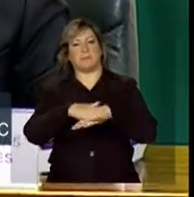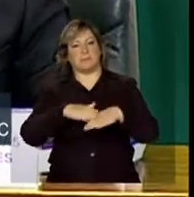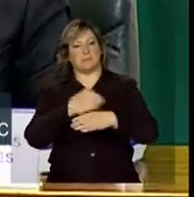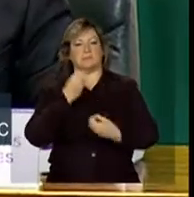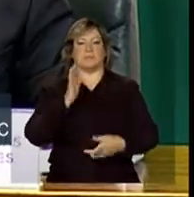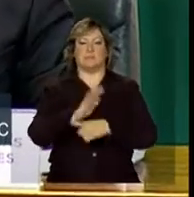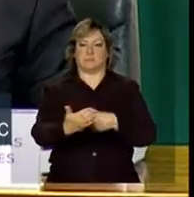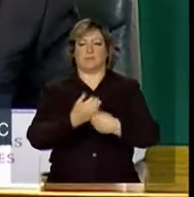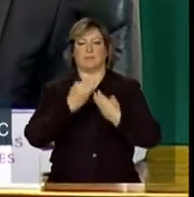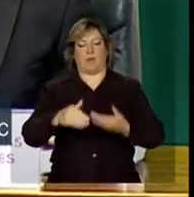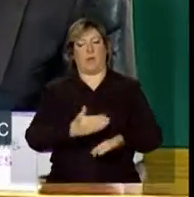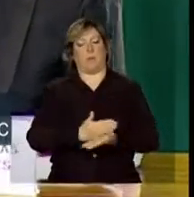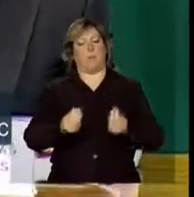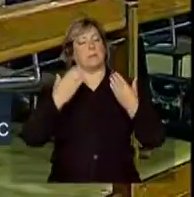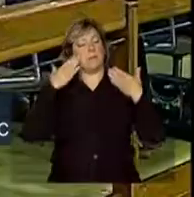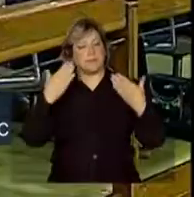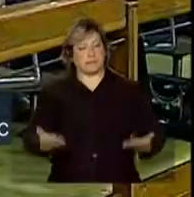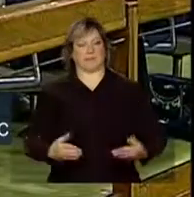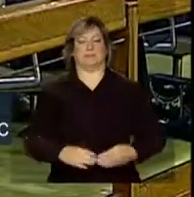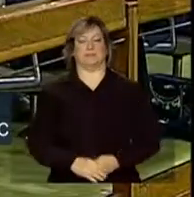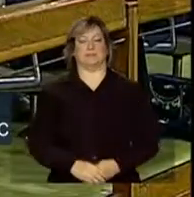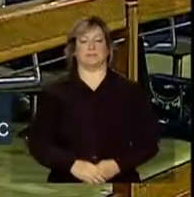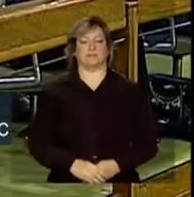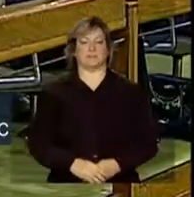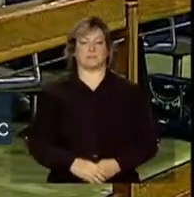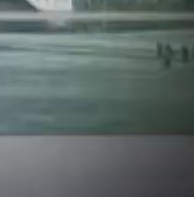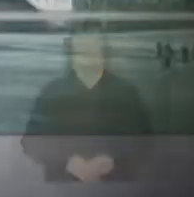que se iniciaram a seguir Muito obrigado